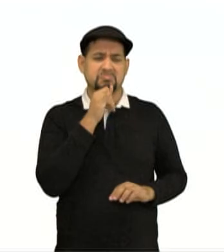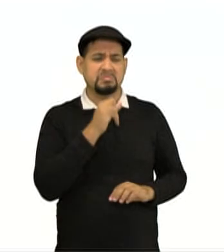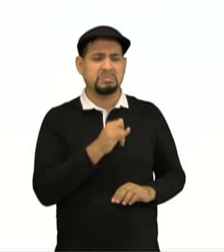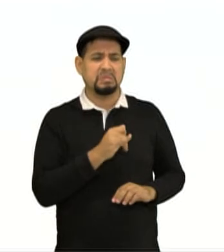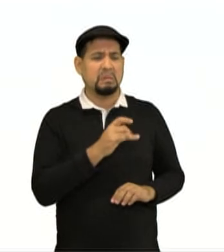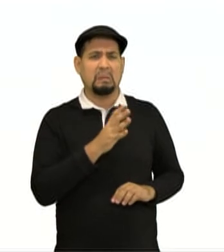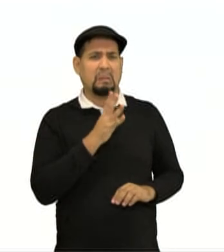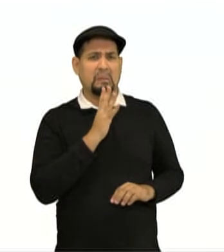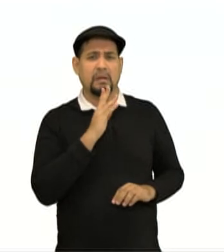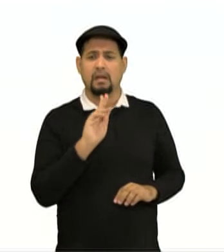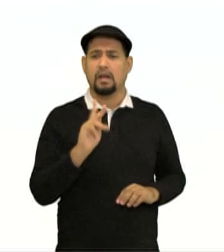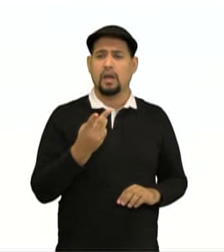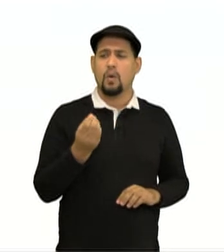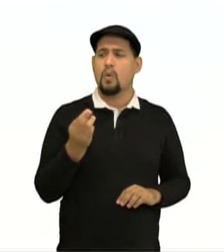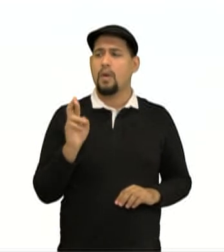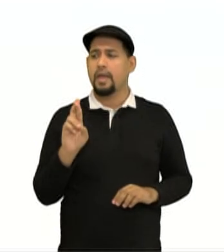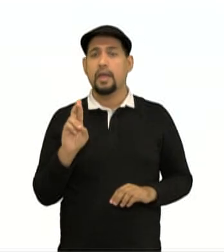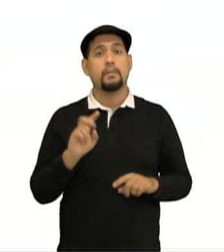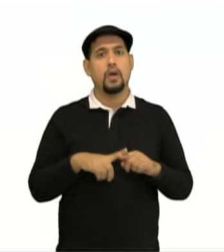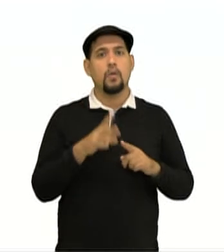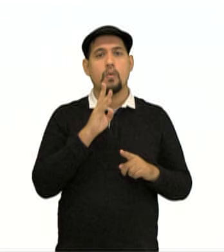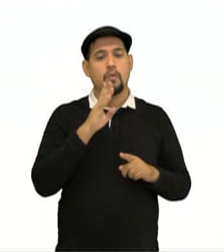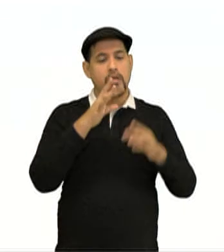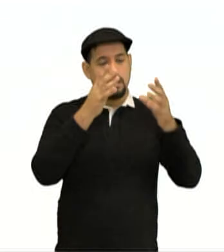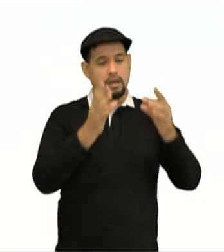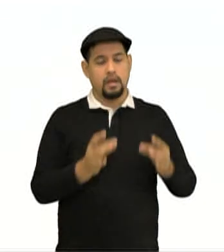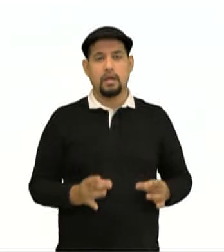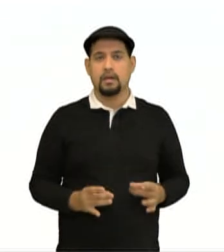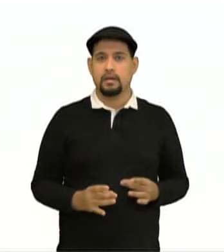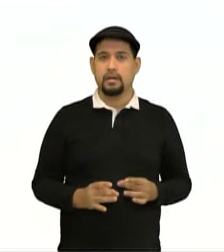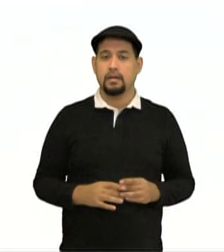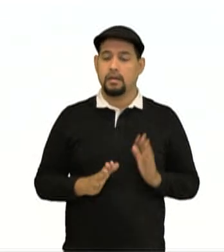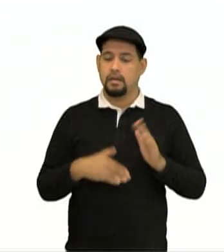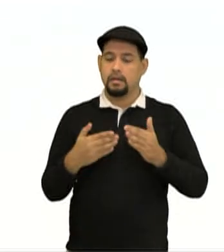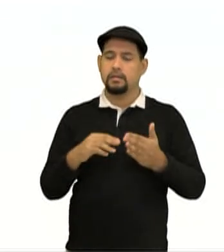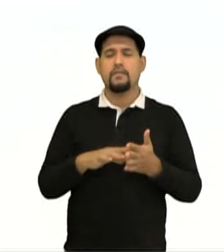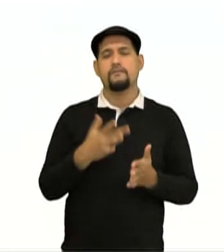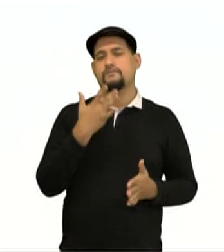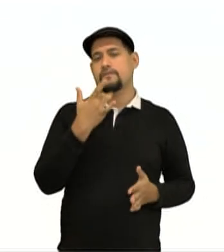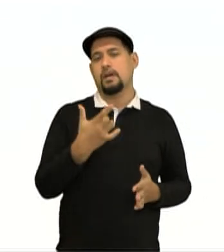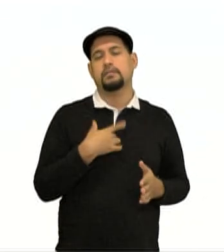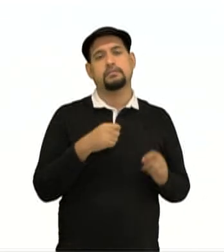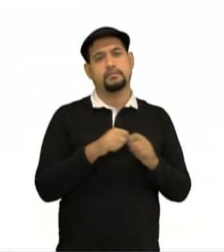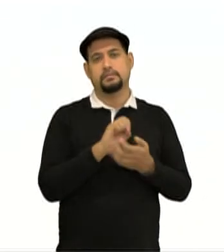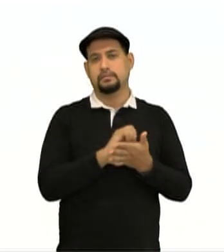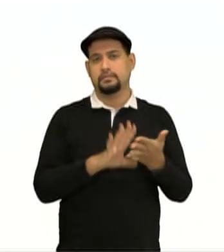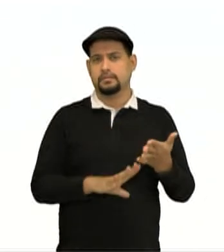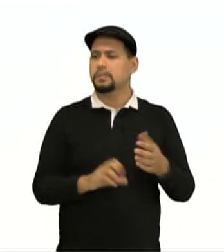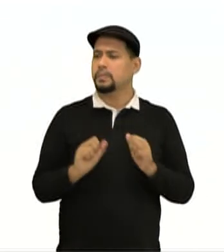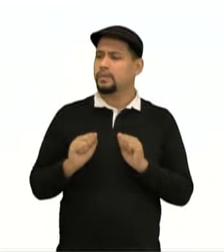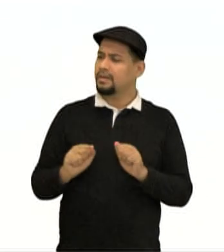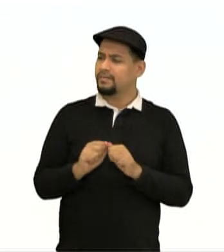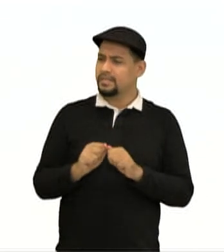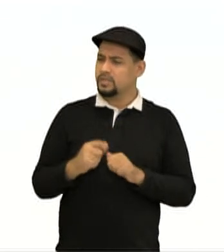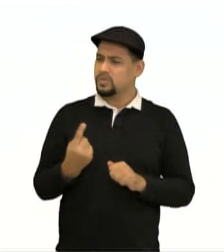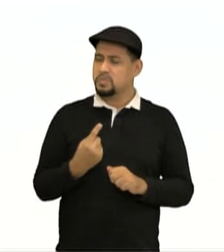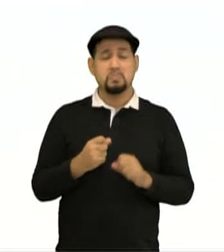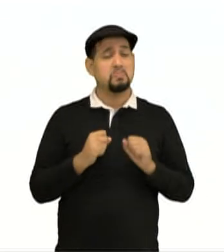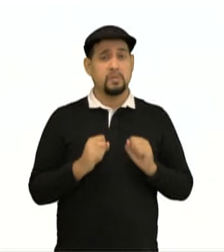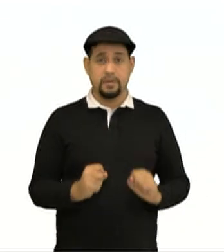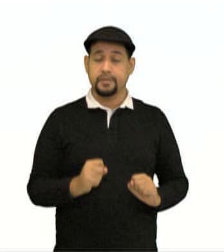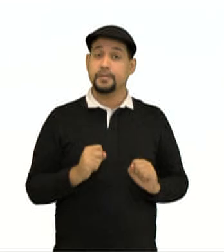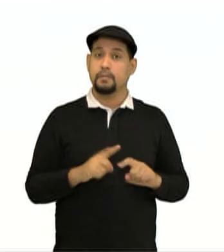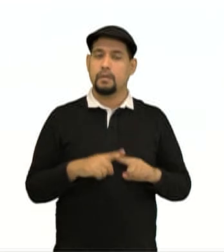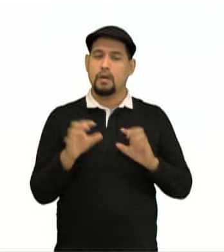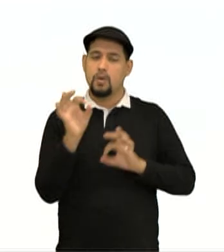ou H ou R e conheço o resto. Então, consequentemente, fica mais fácil de resolver. Mas dá para resolver sem ela? Dá. Então,